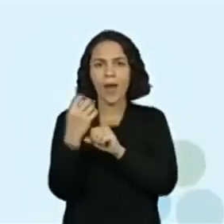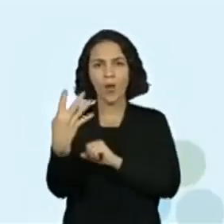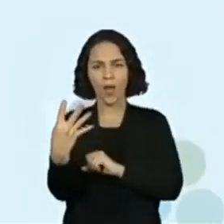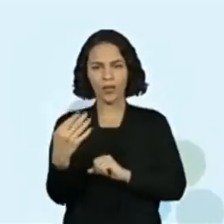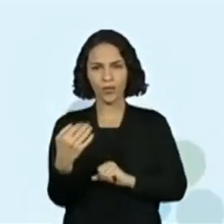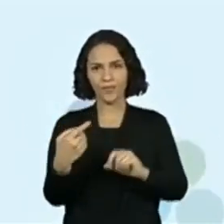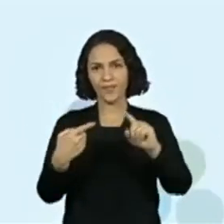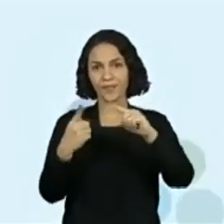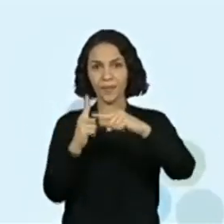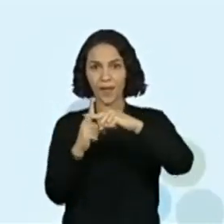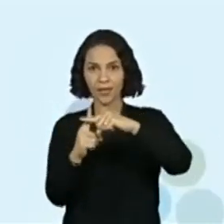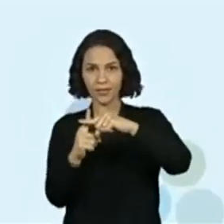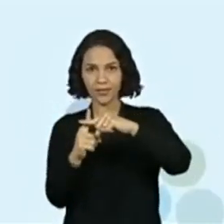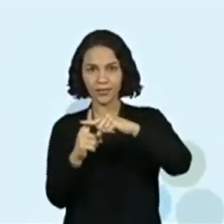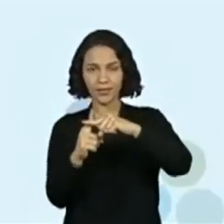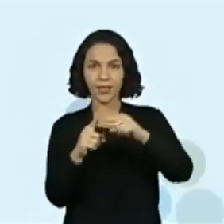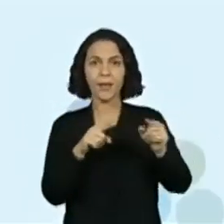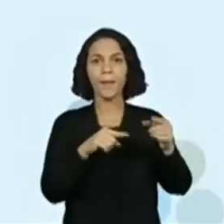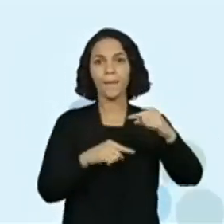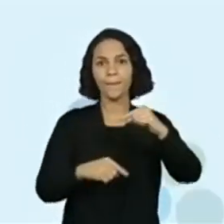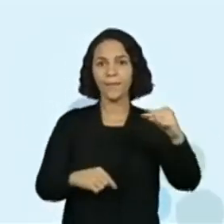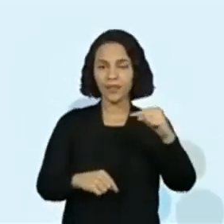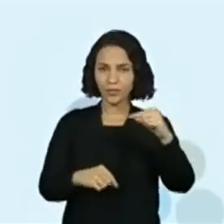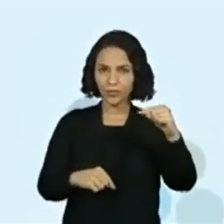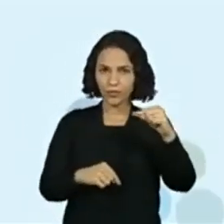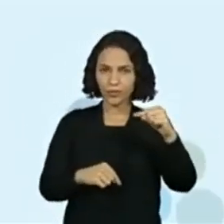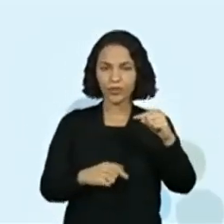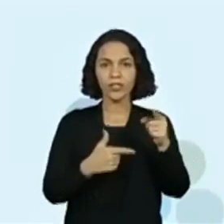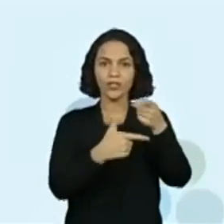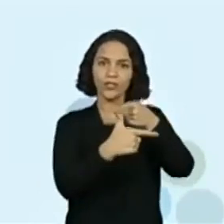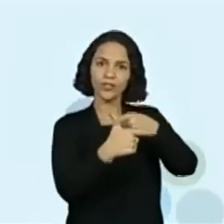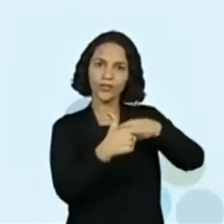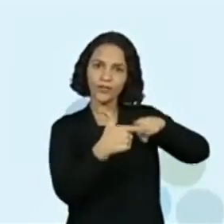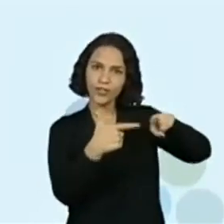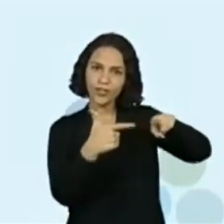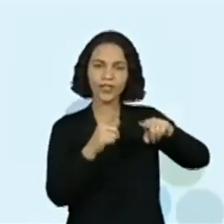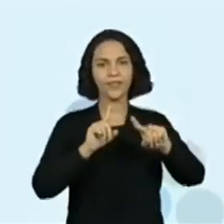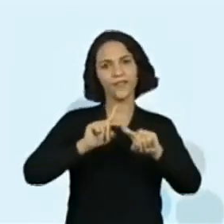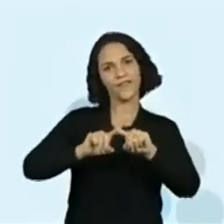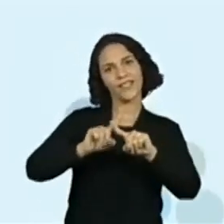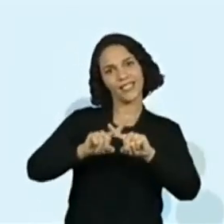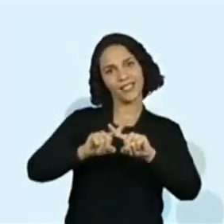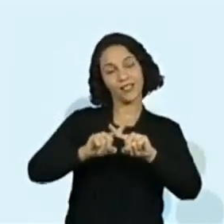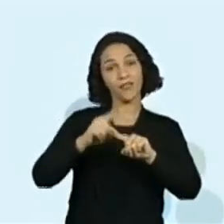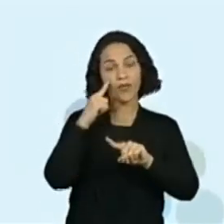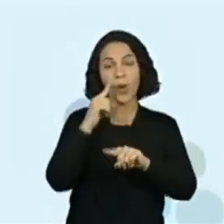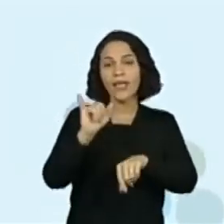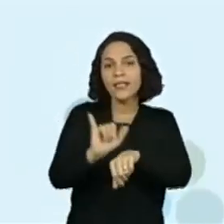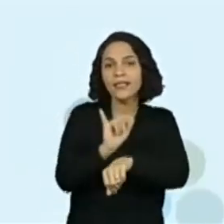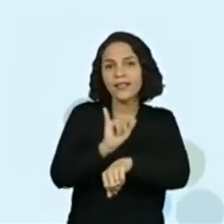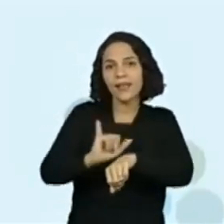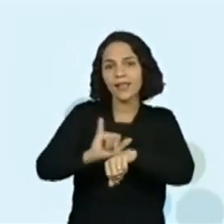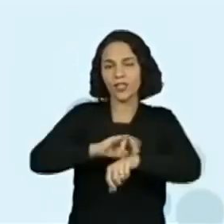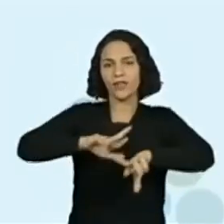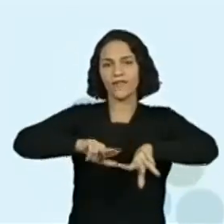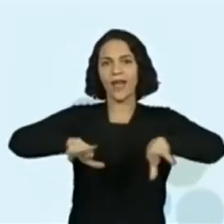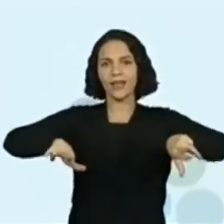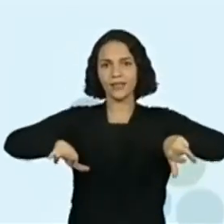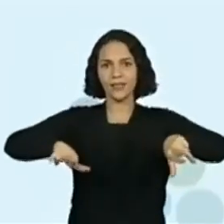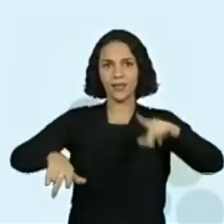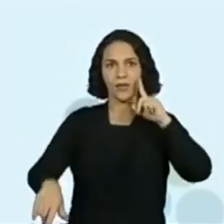quatro operações. Estratégias diversas, eu quero destacar, então, nessa habilidade.